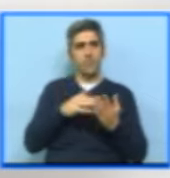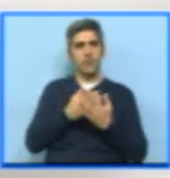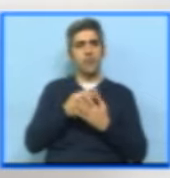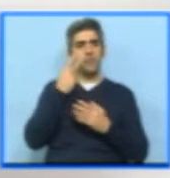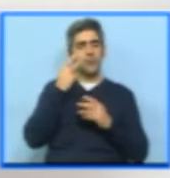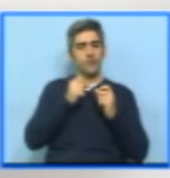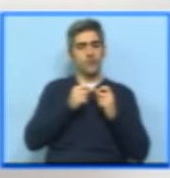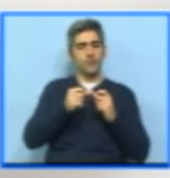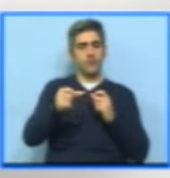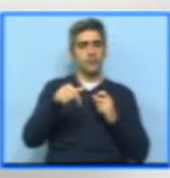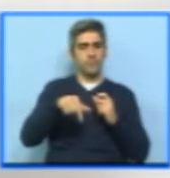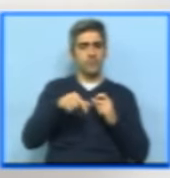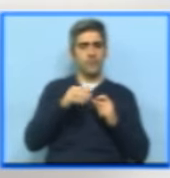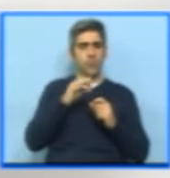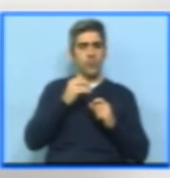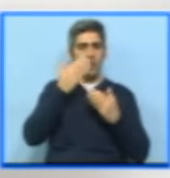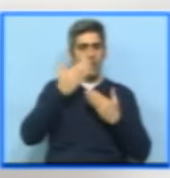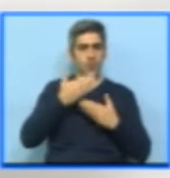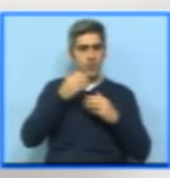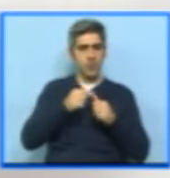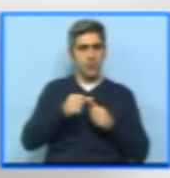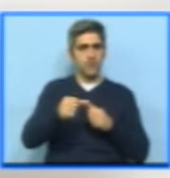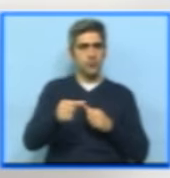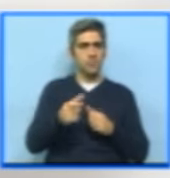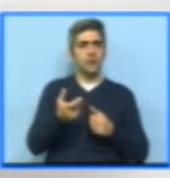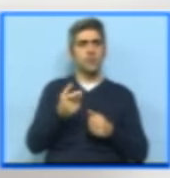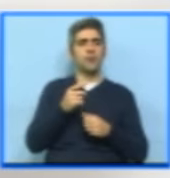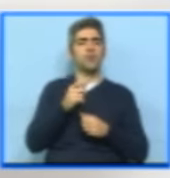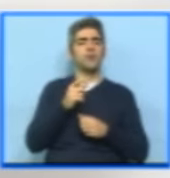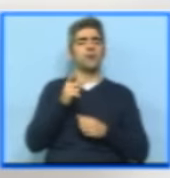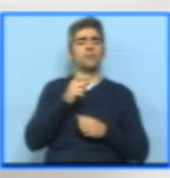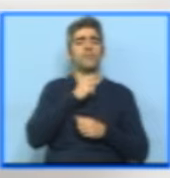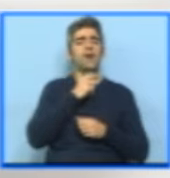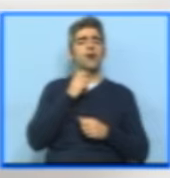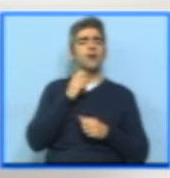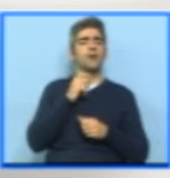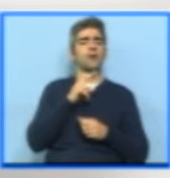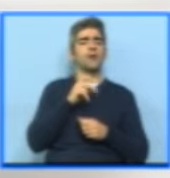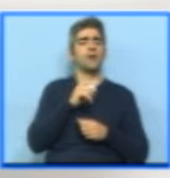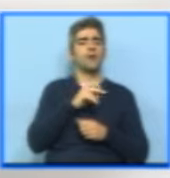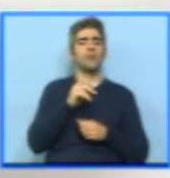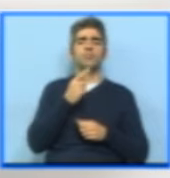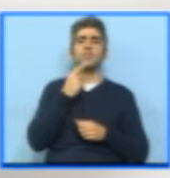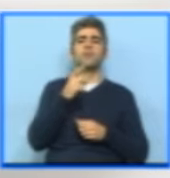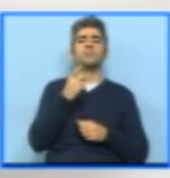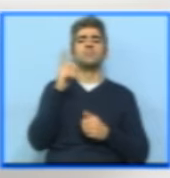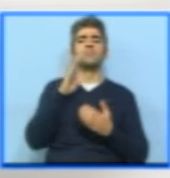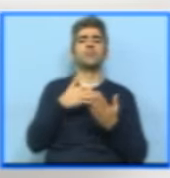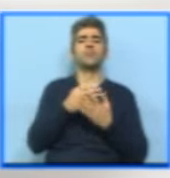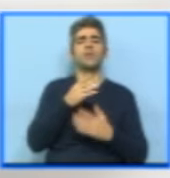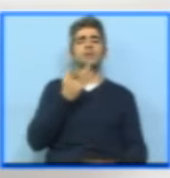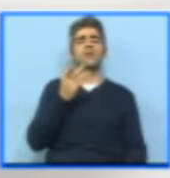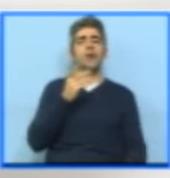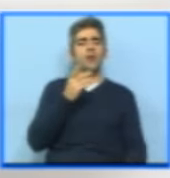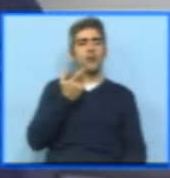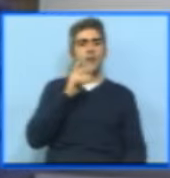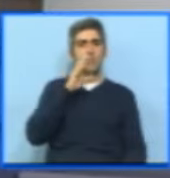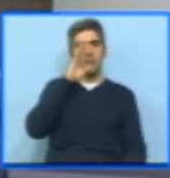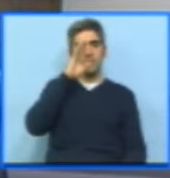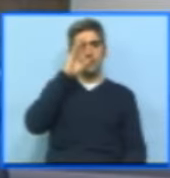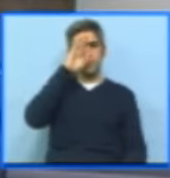deste itinerário de 40 dias. Padre Rego, que propostas faz o Papa nesse documento? Eu falo, antes